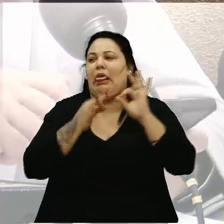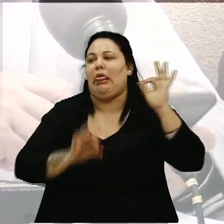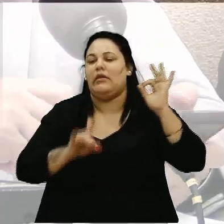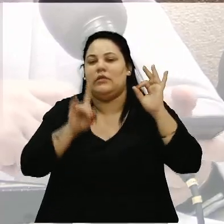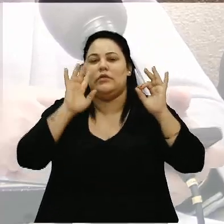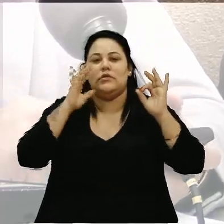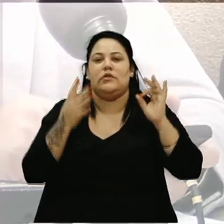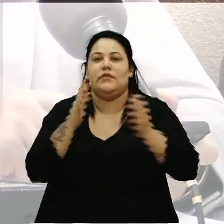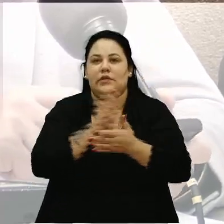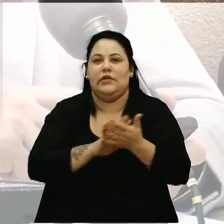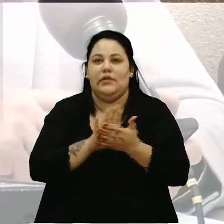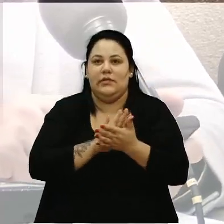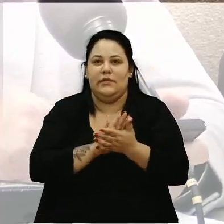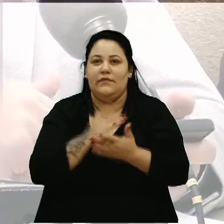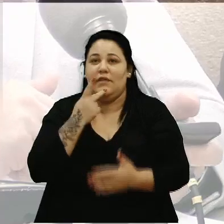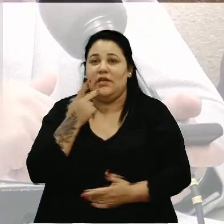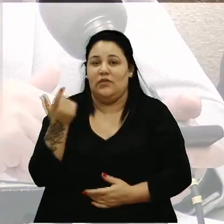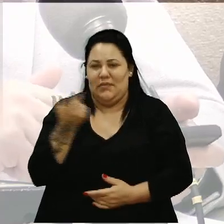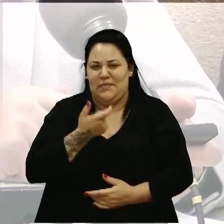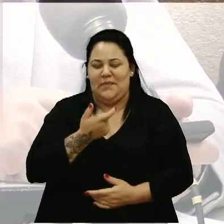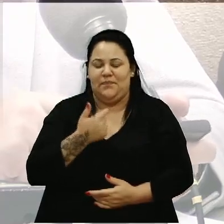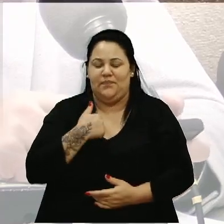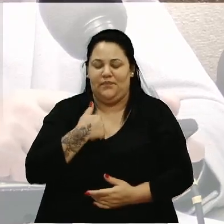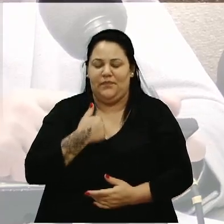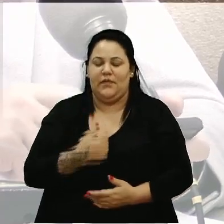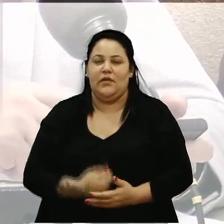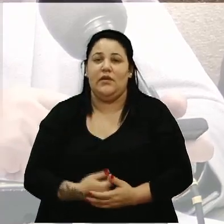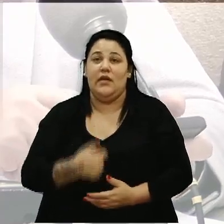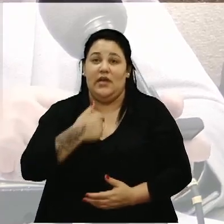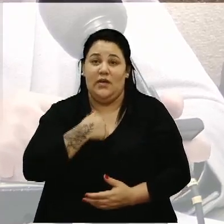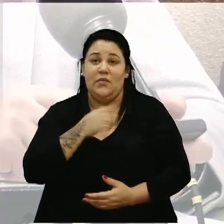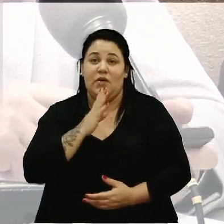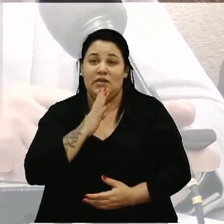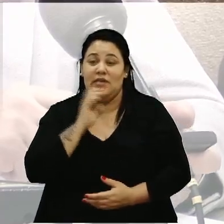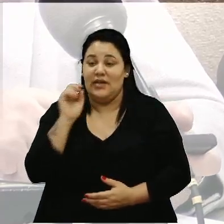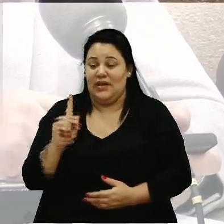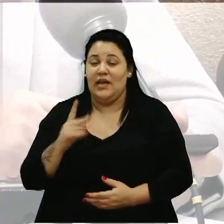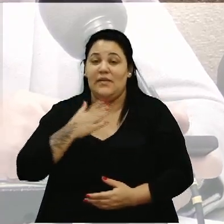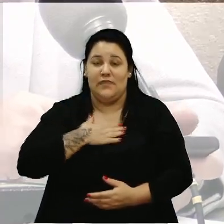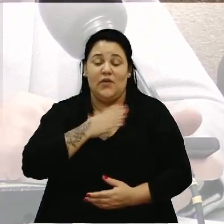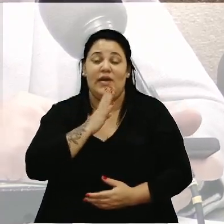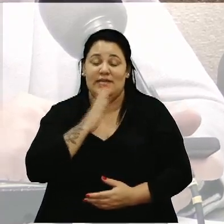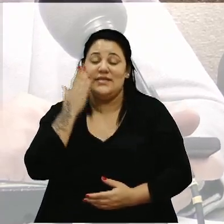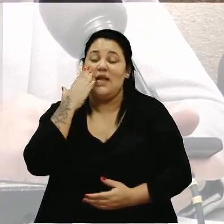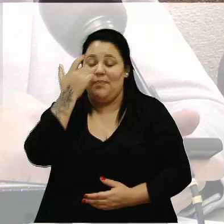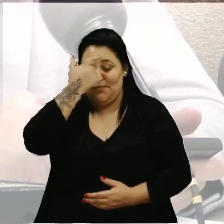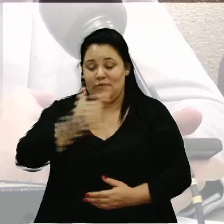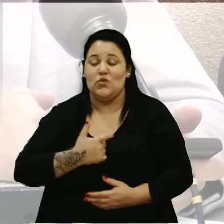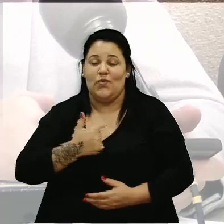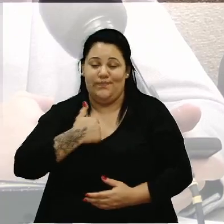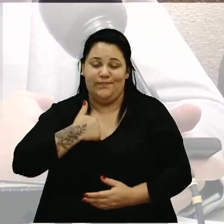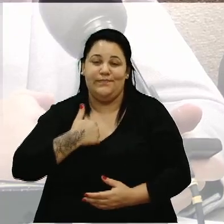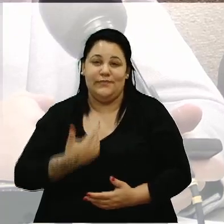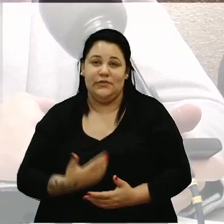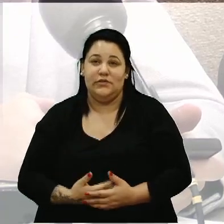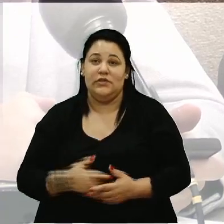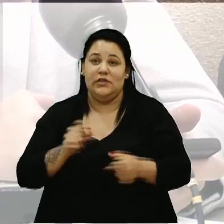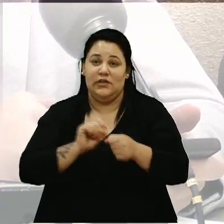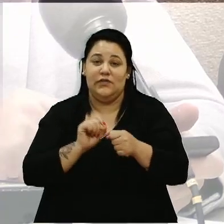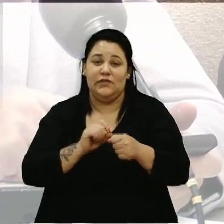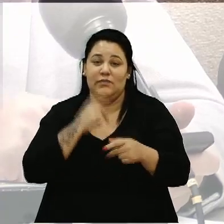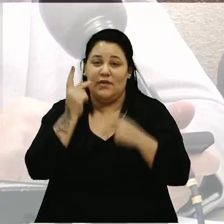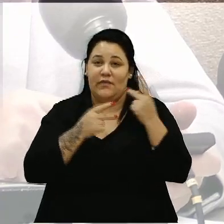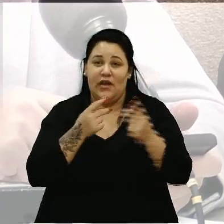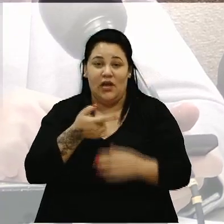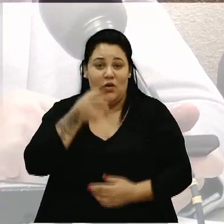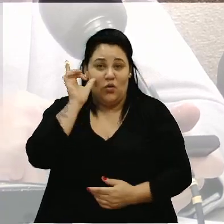E direcionado a mim. Eu me conheço, quem me conhece sabe quem eu sou, e fiz um discurso ontem nessa tribuna,